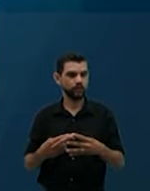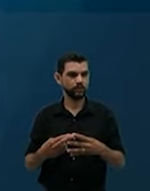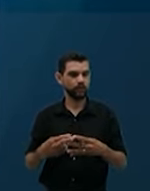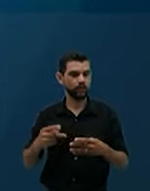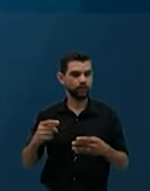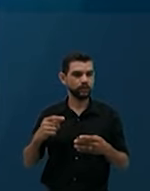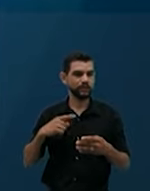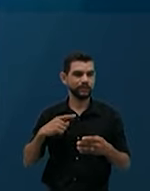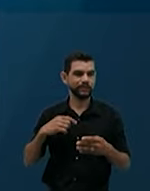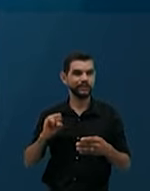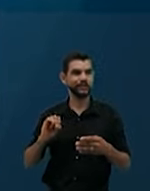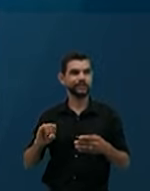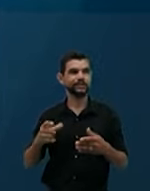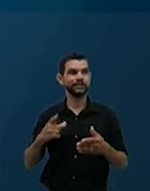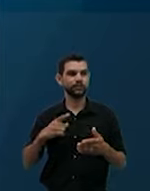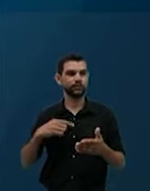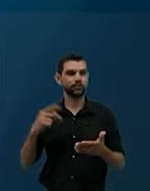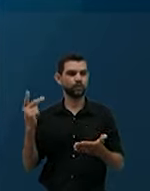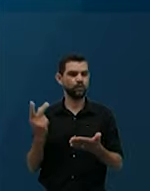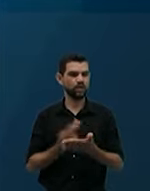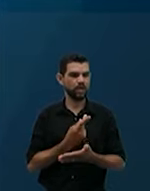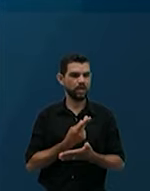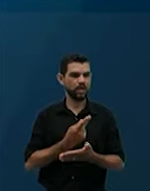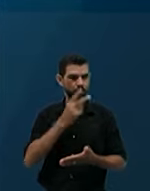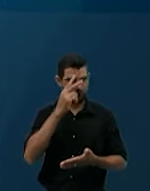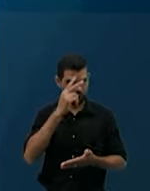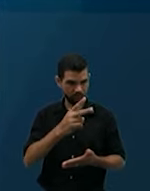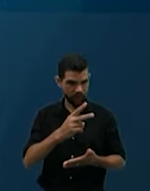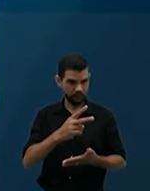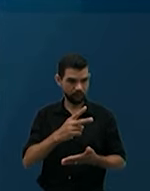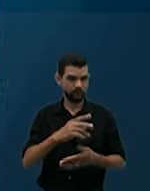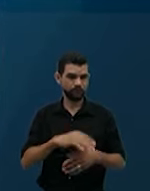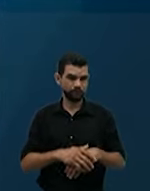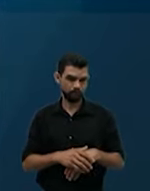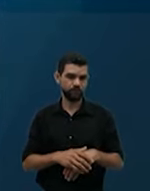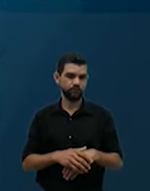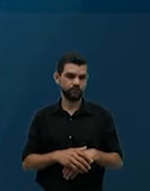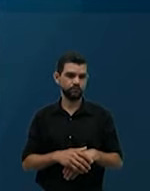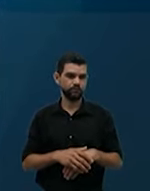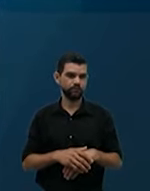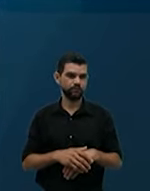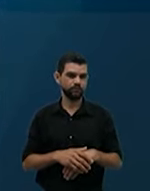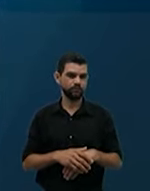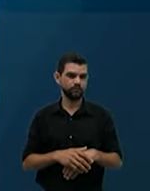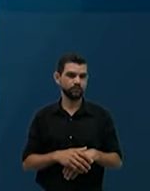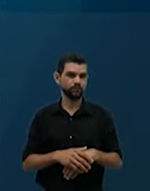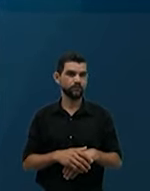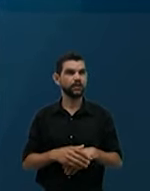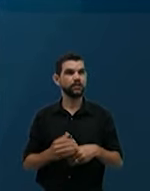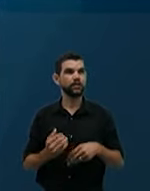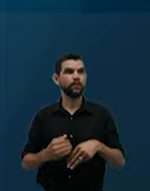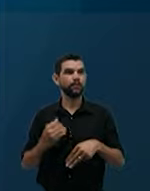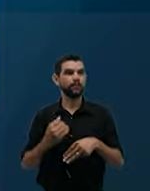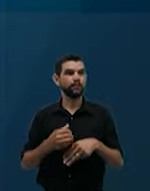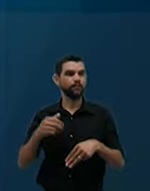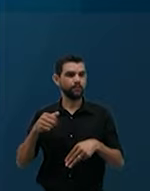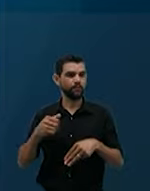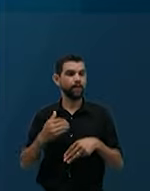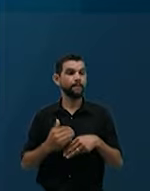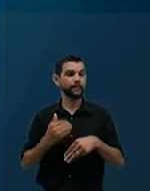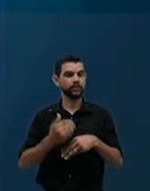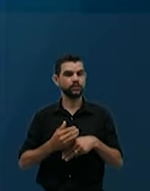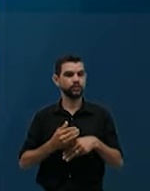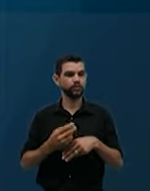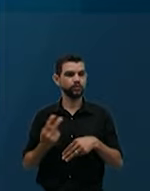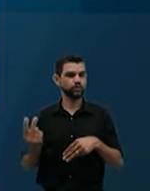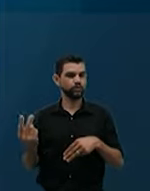erro grosseiro. Foi pontuado aqui, especialmente pelos ministros Cucchina e Paulo Sérgio, foi pontuado por